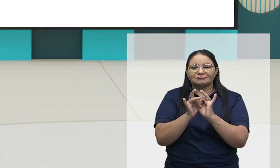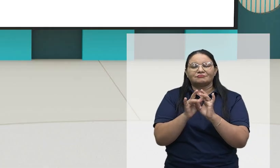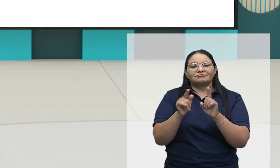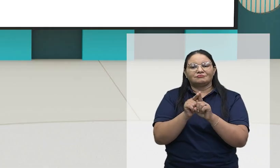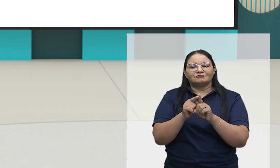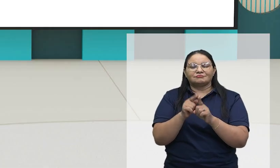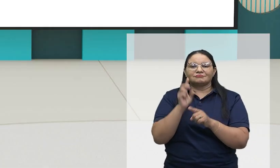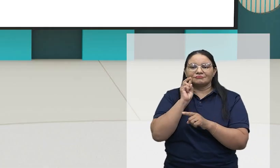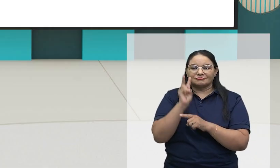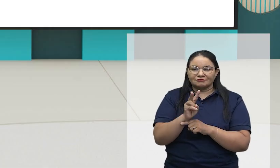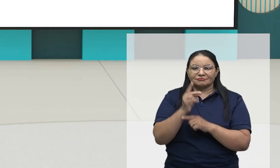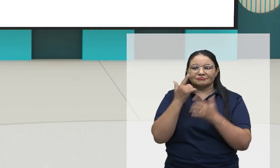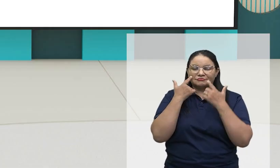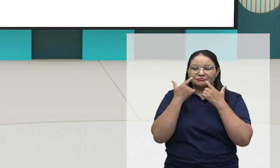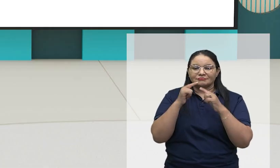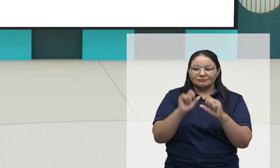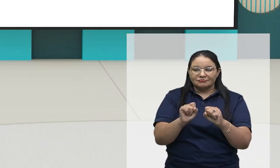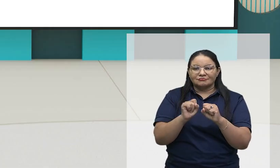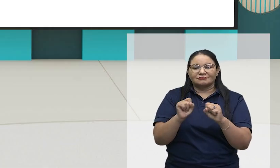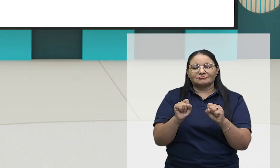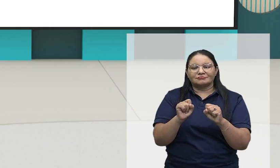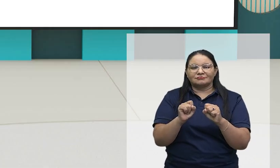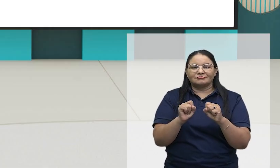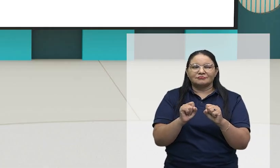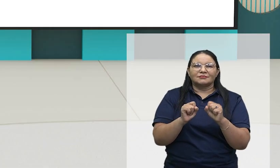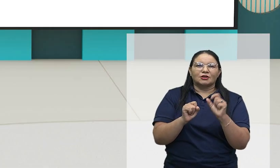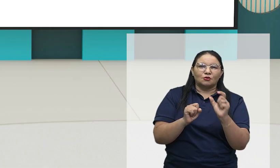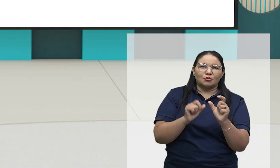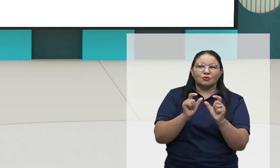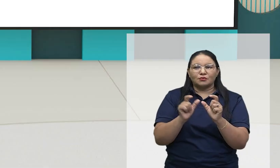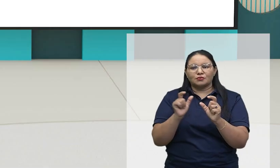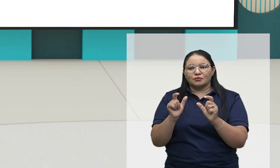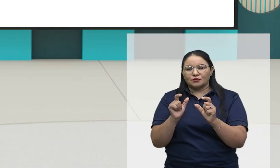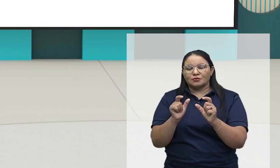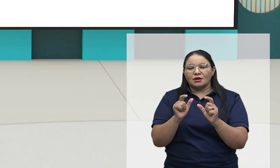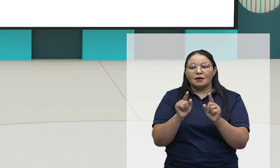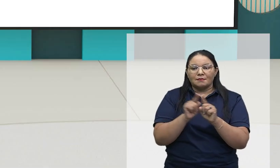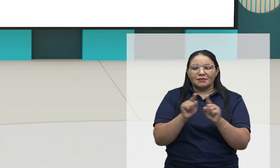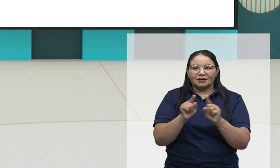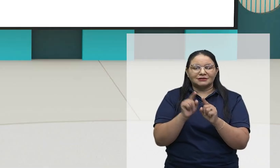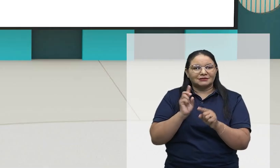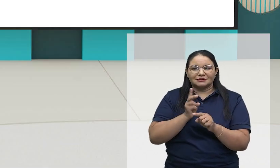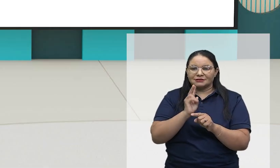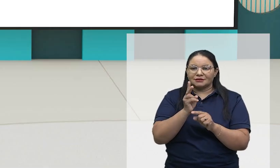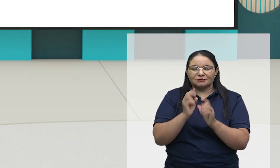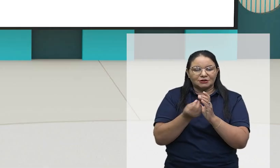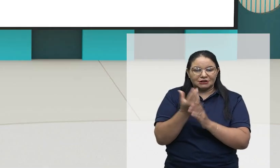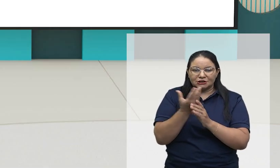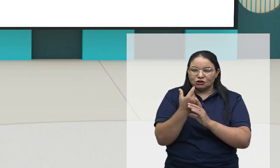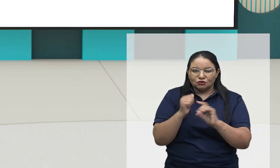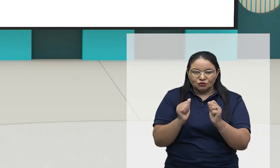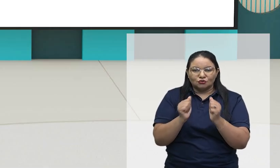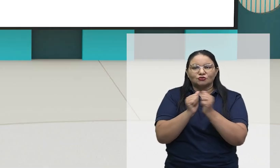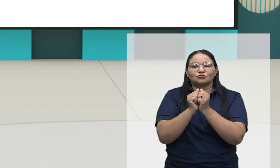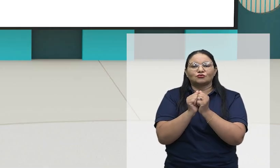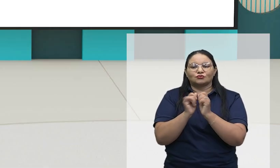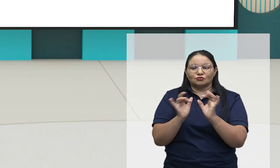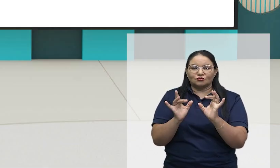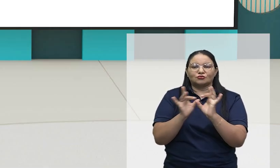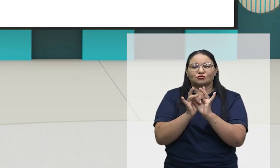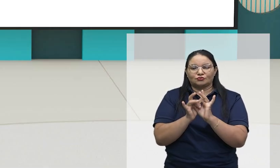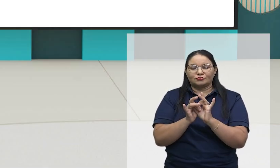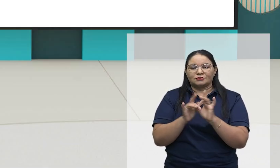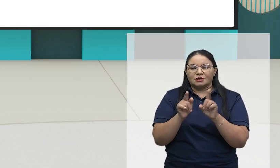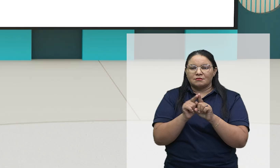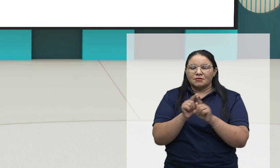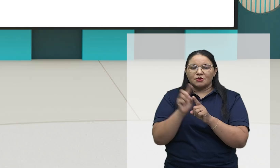linguagens fragmentadas. Mas a verdade é que a todo momento nós estamos criando elas juntas. E quando falamos desse olhar amazônico,